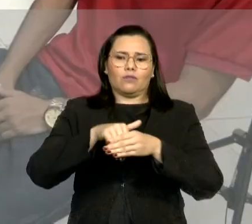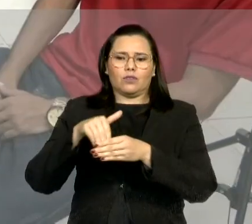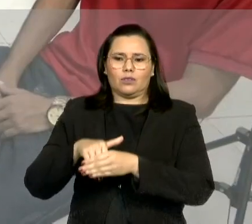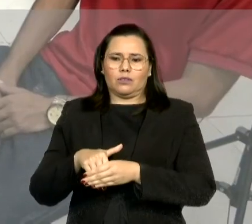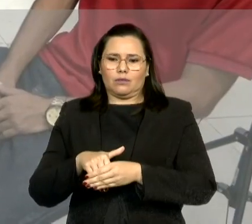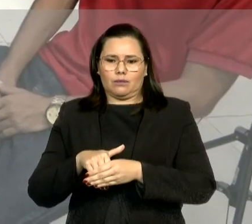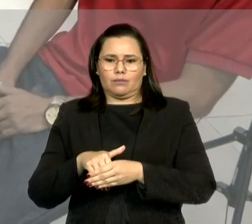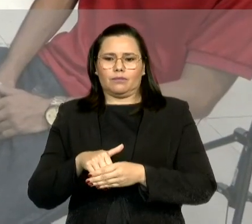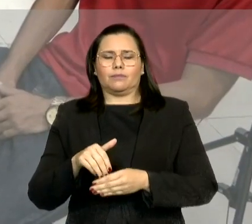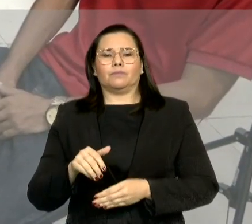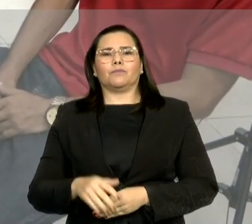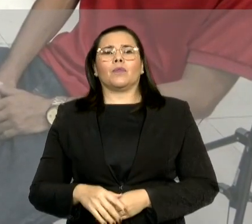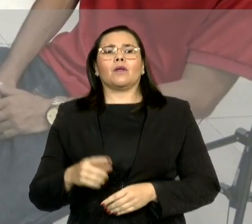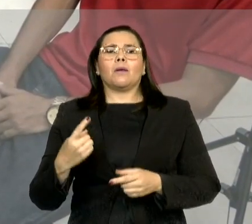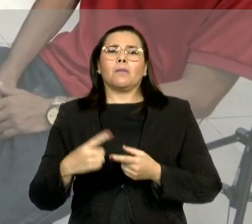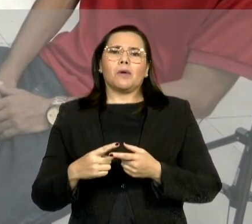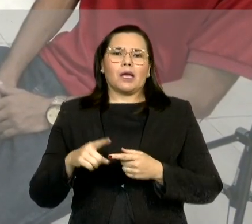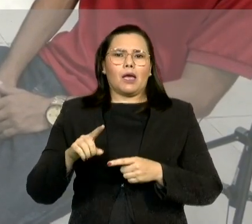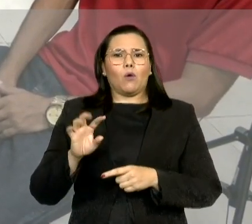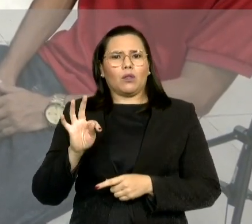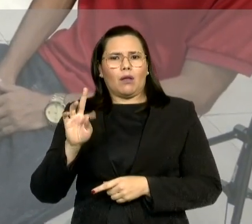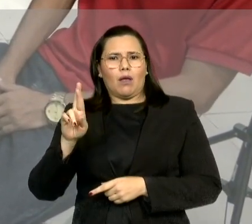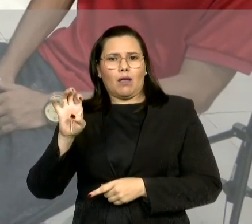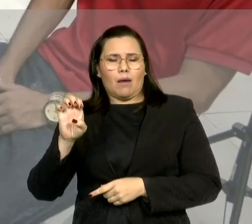de cadastramento eleitoral suspensa.